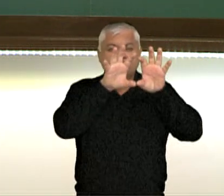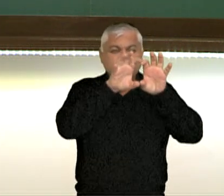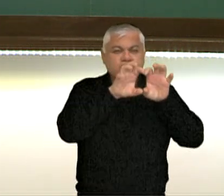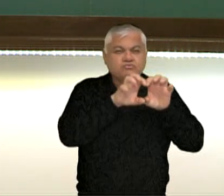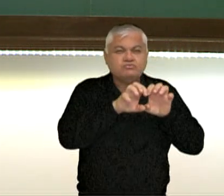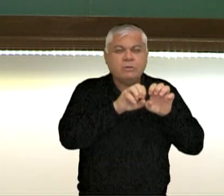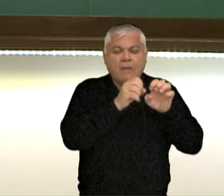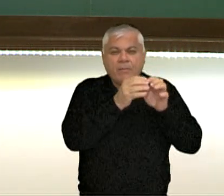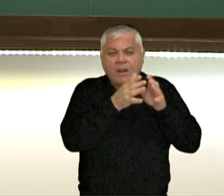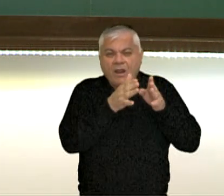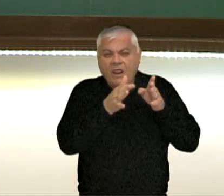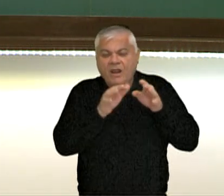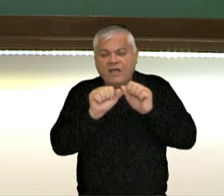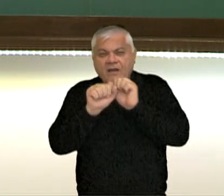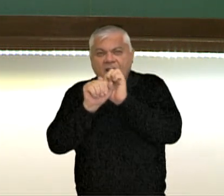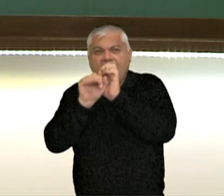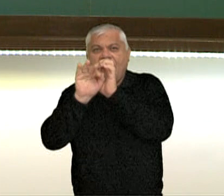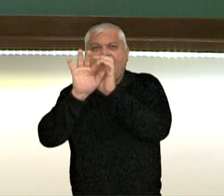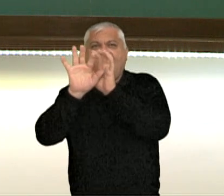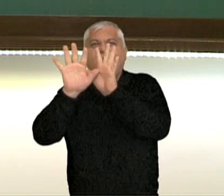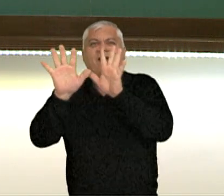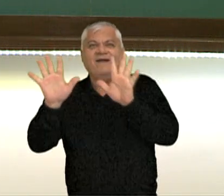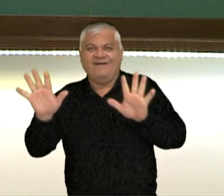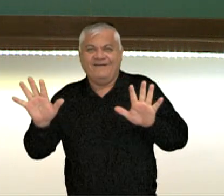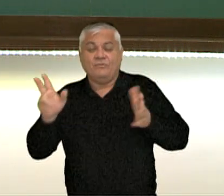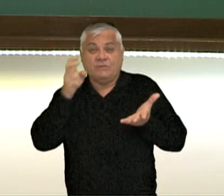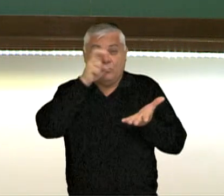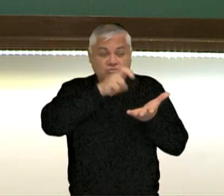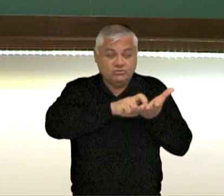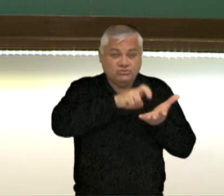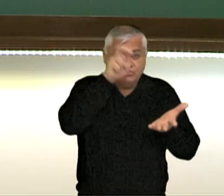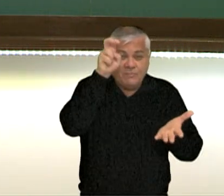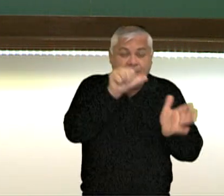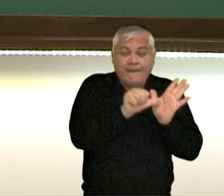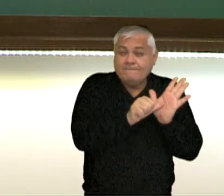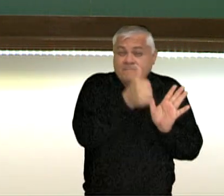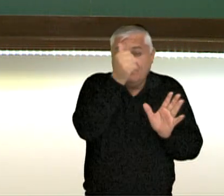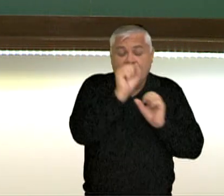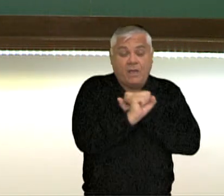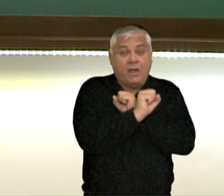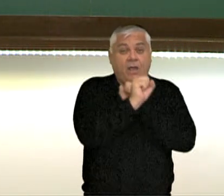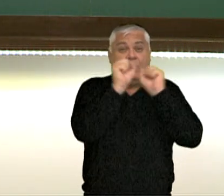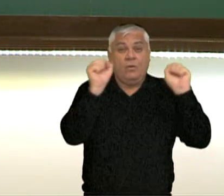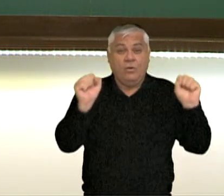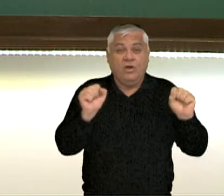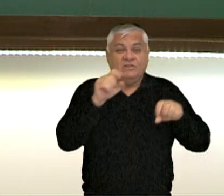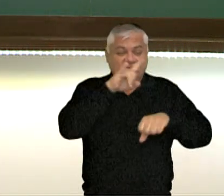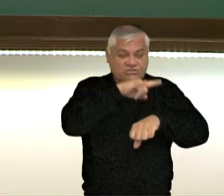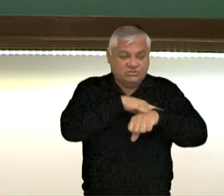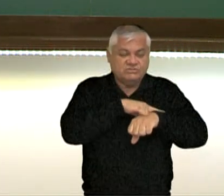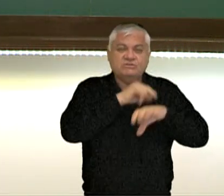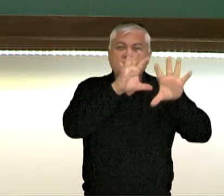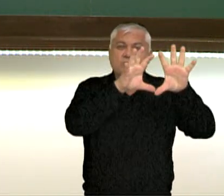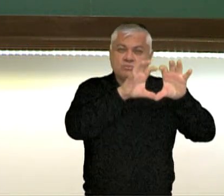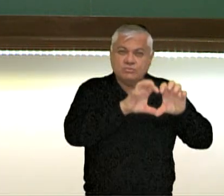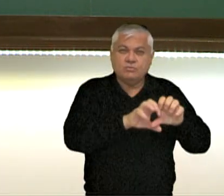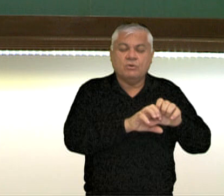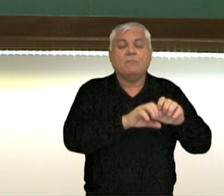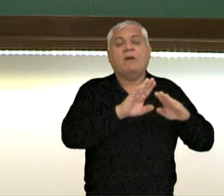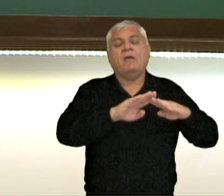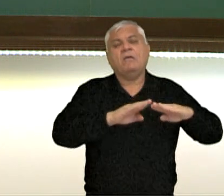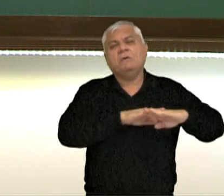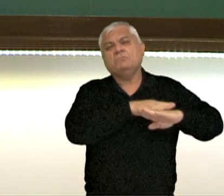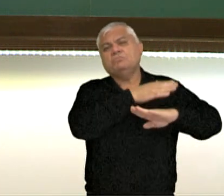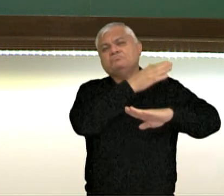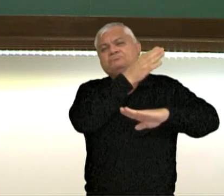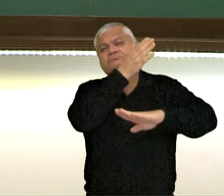de transparente. É normal que o seu primeiro xixi seja mais escuro, mas ao final do seu dia ele